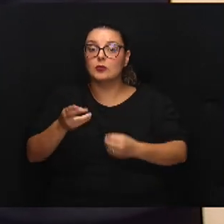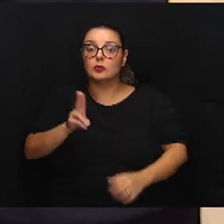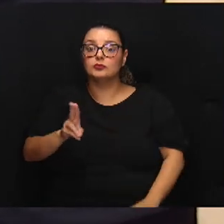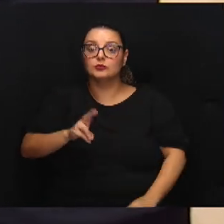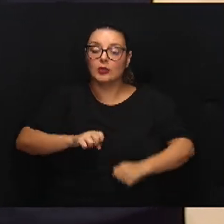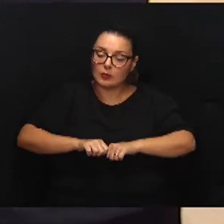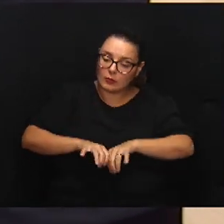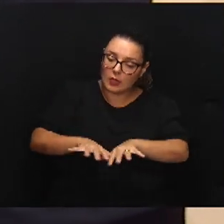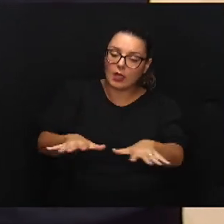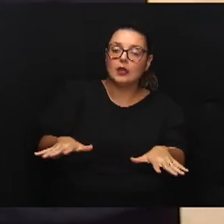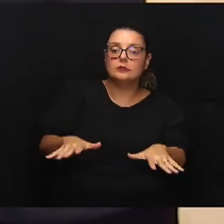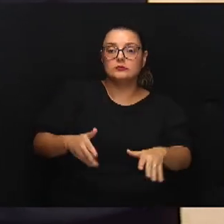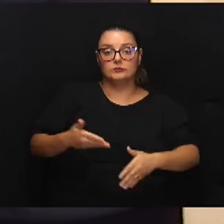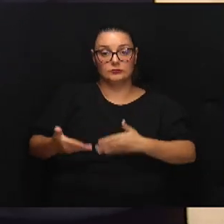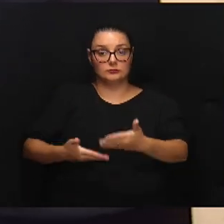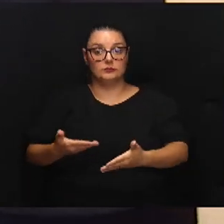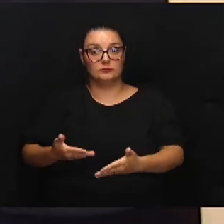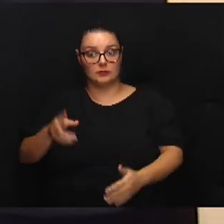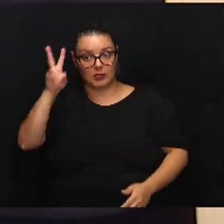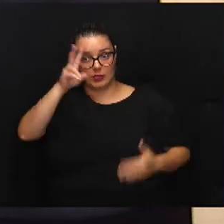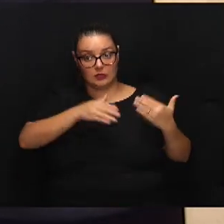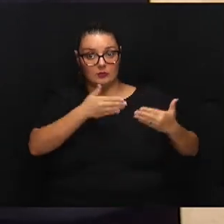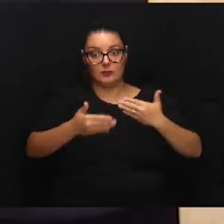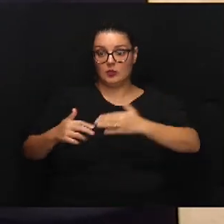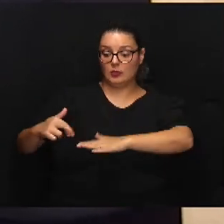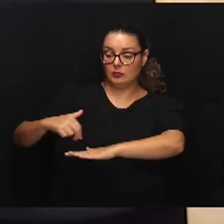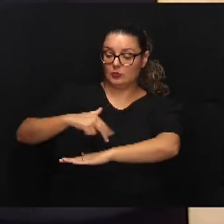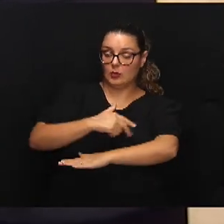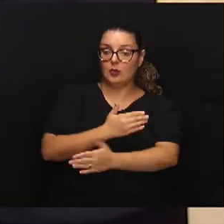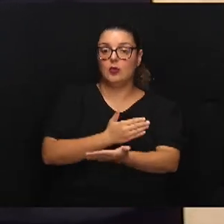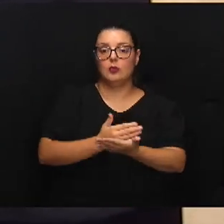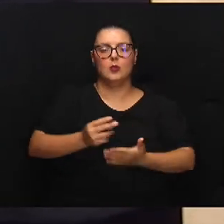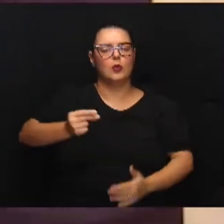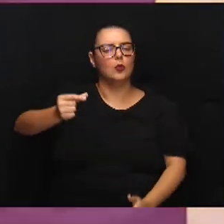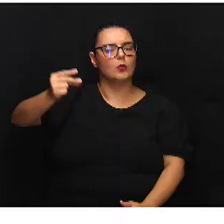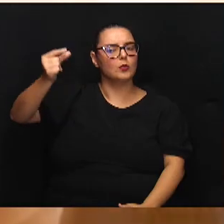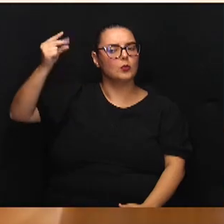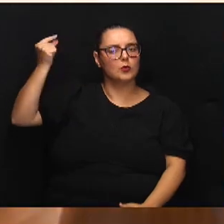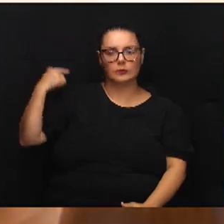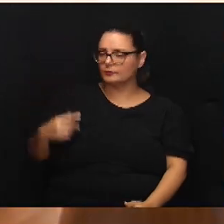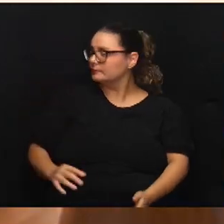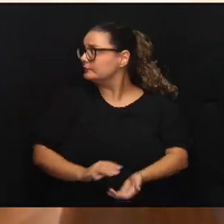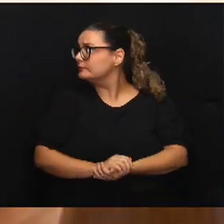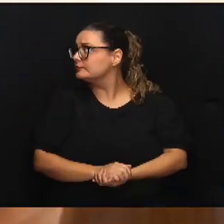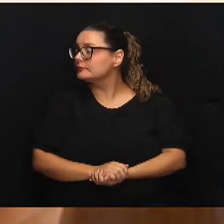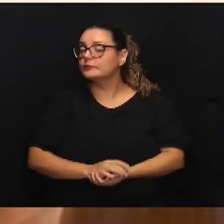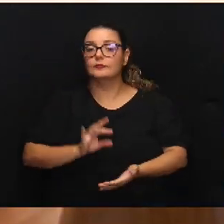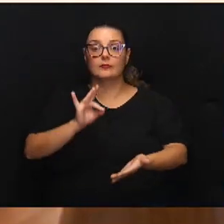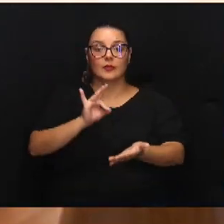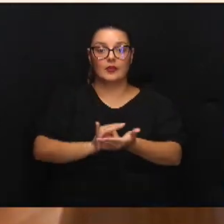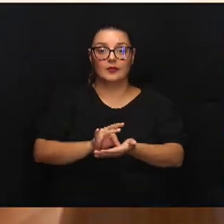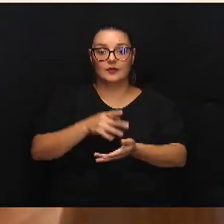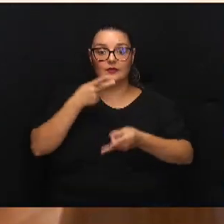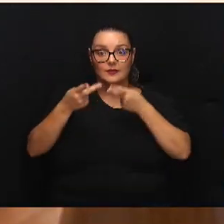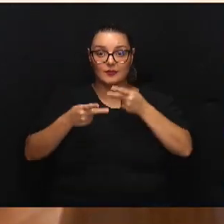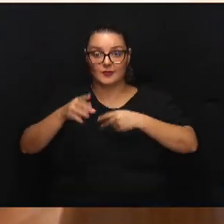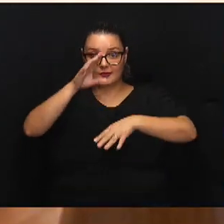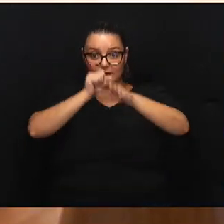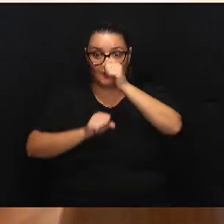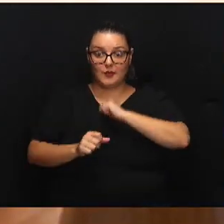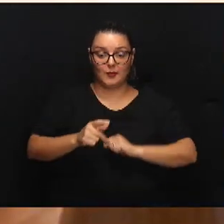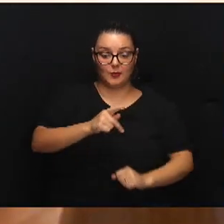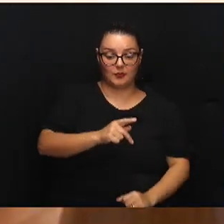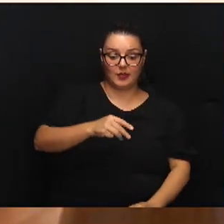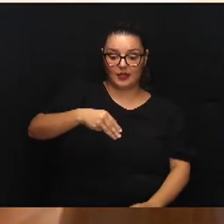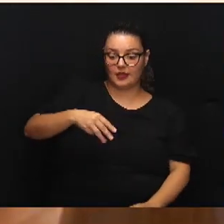seus serviços, mas a sua história com a moda começou há muito tempo. Na verdade, eu falo que eu aprendi o PMG antes do